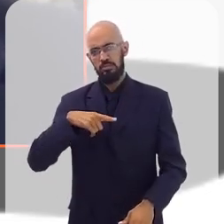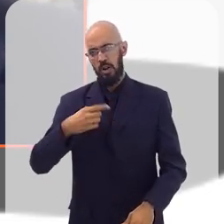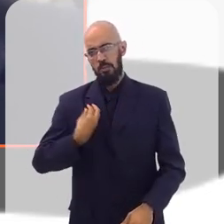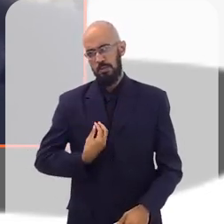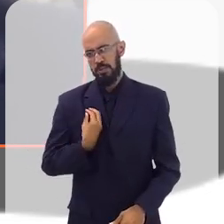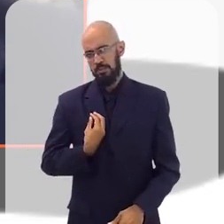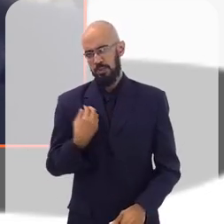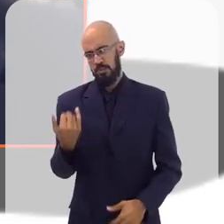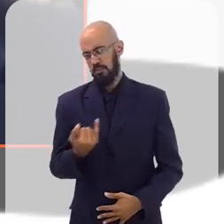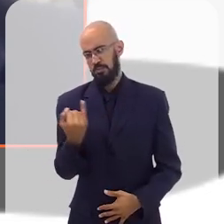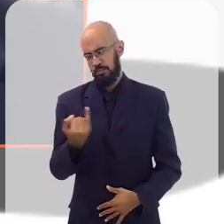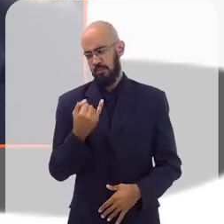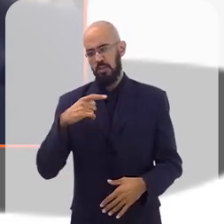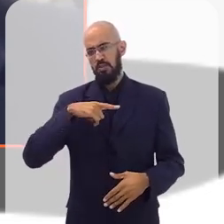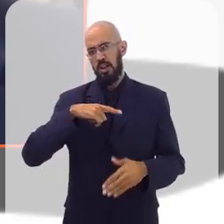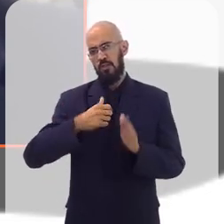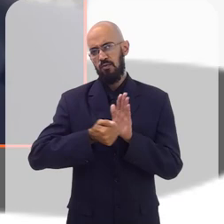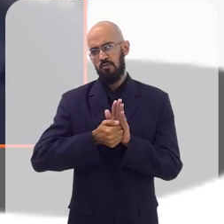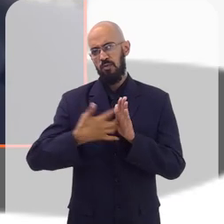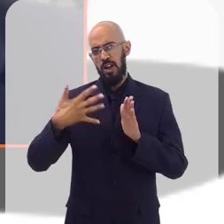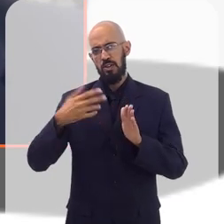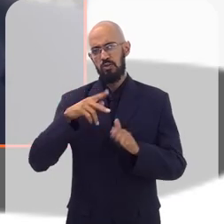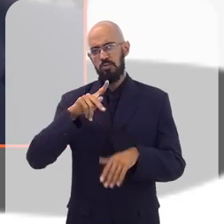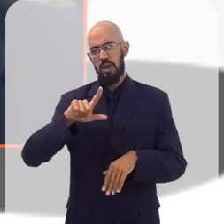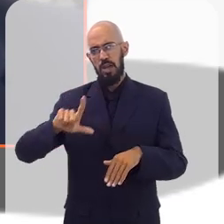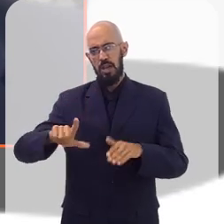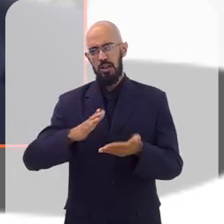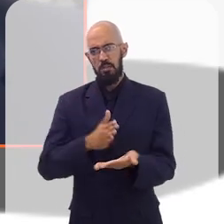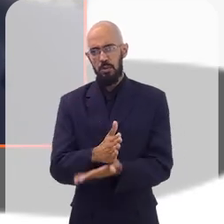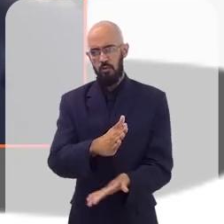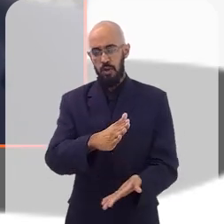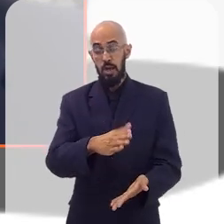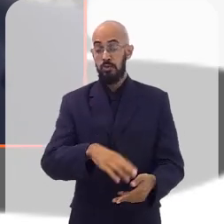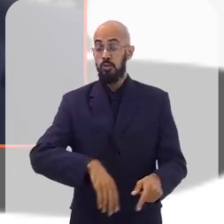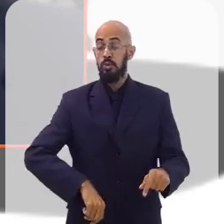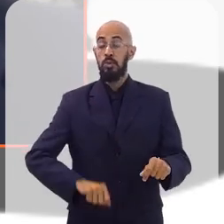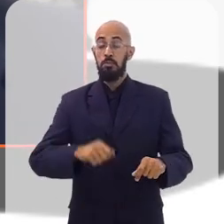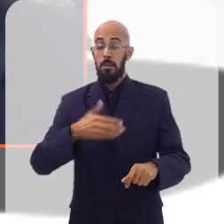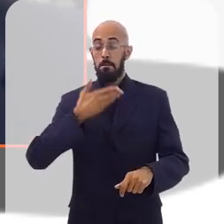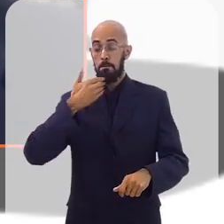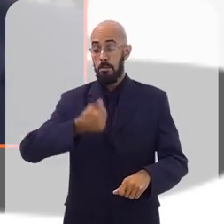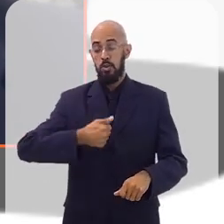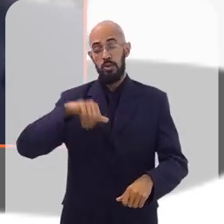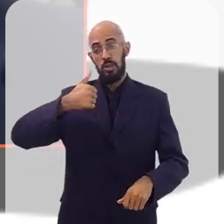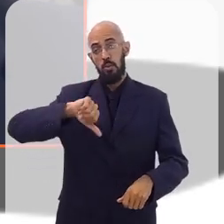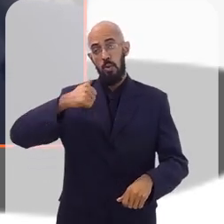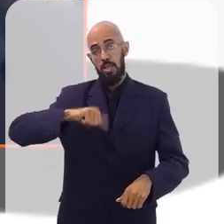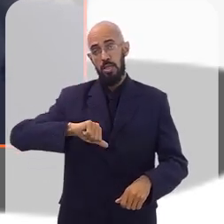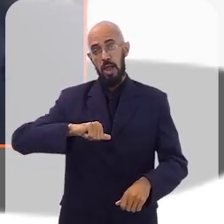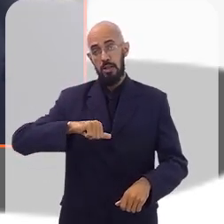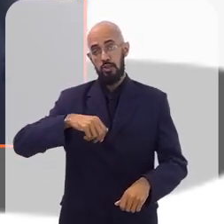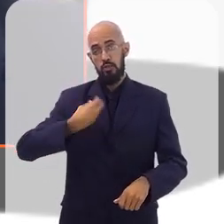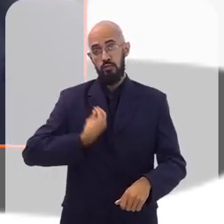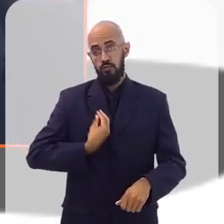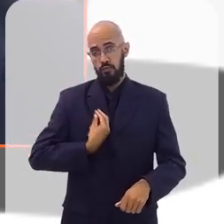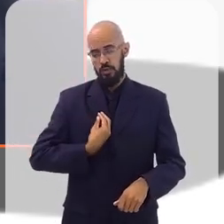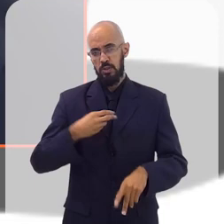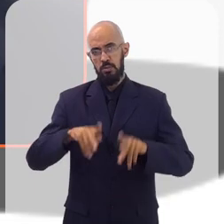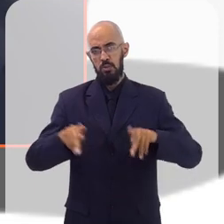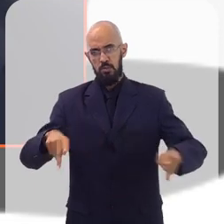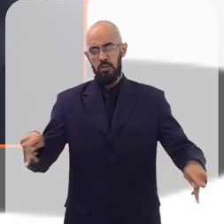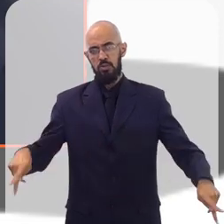nosso Presidente André Ceciliano também tem uma participação muito importante já tem vários projetos aprovados projetos